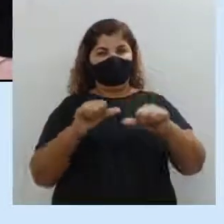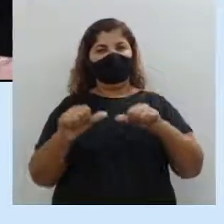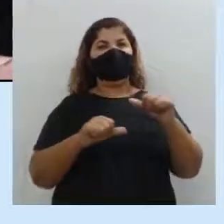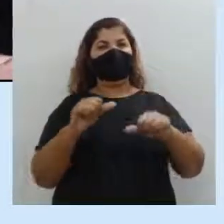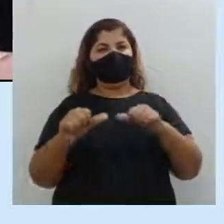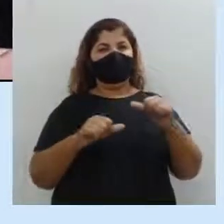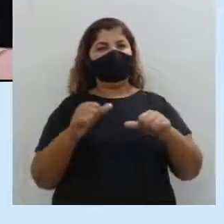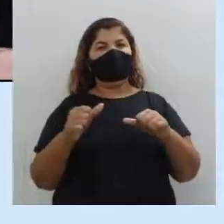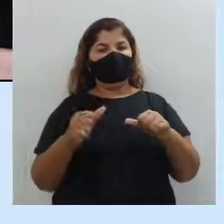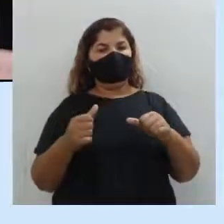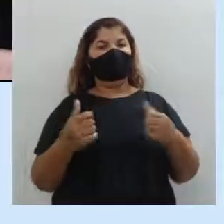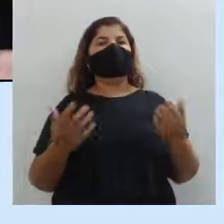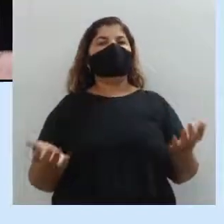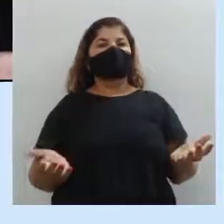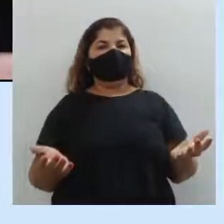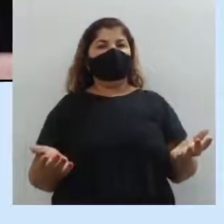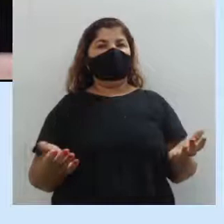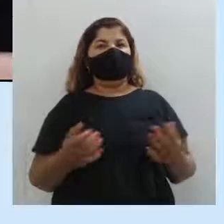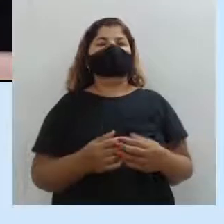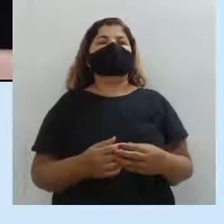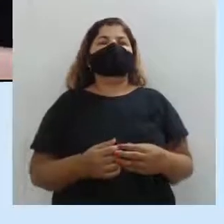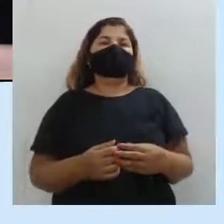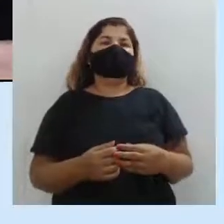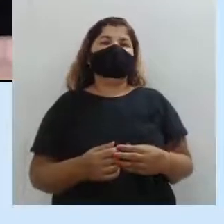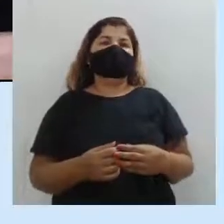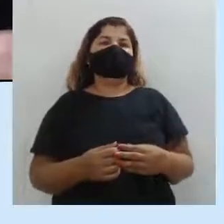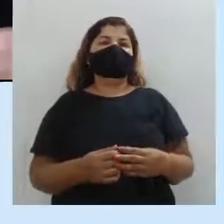circunstancializando, que ele está modificando.